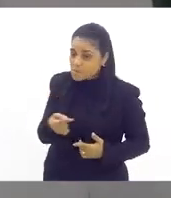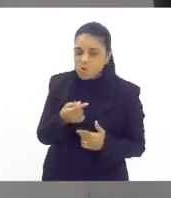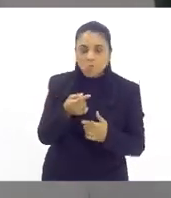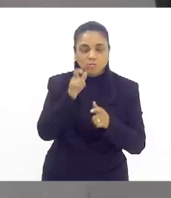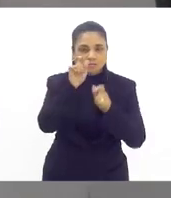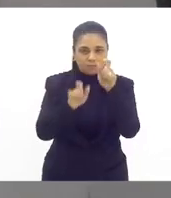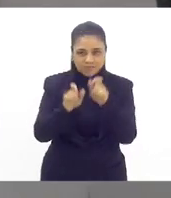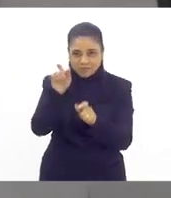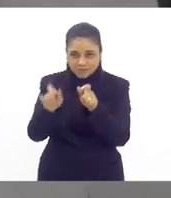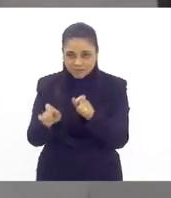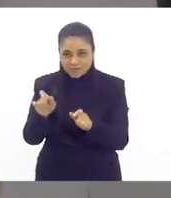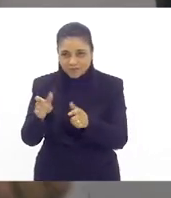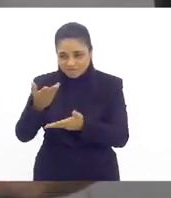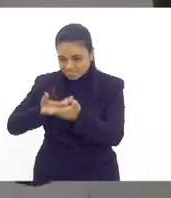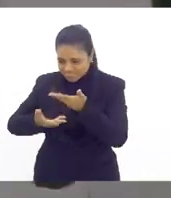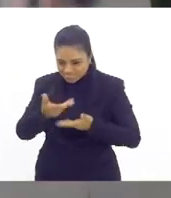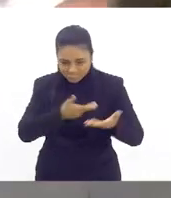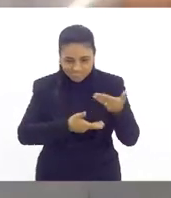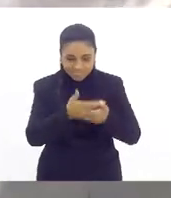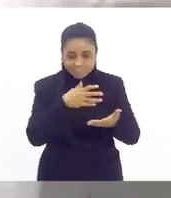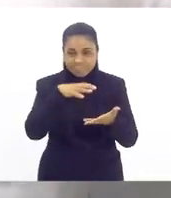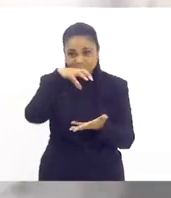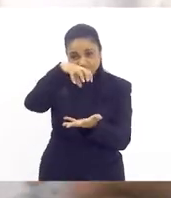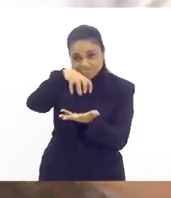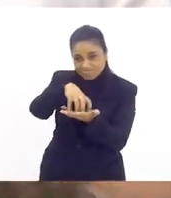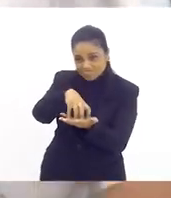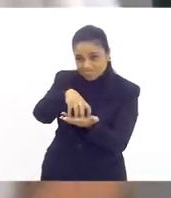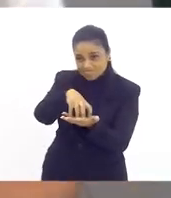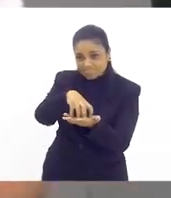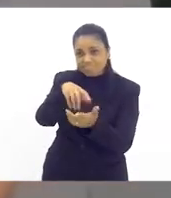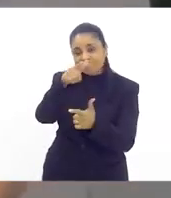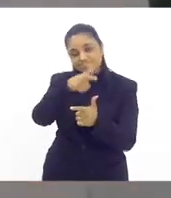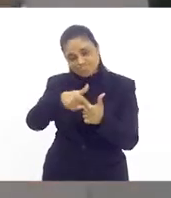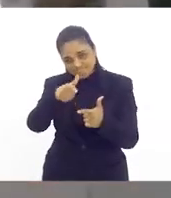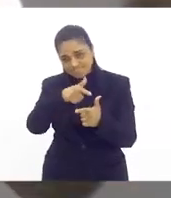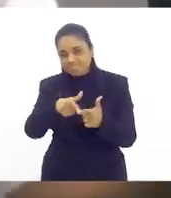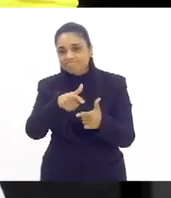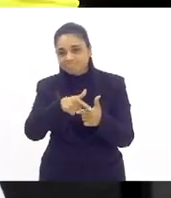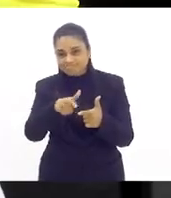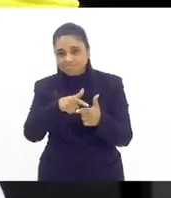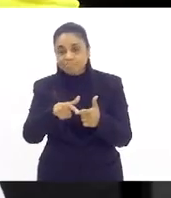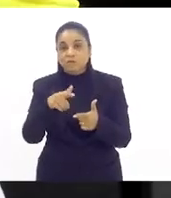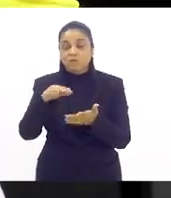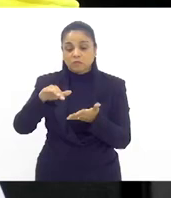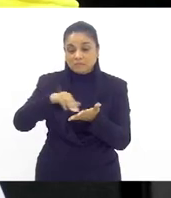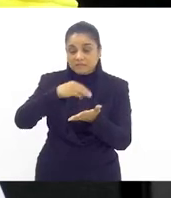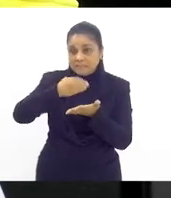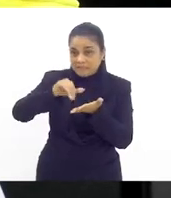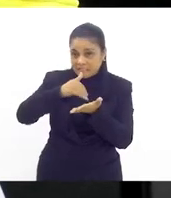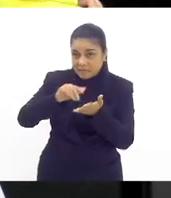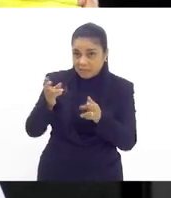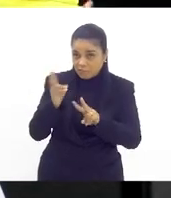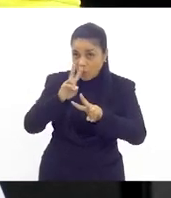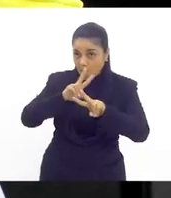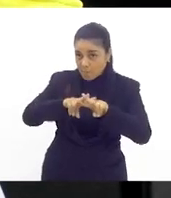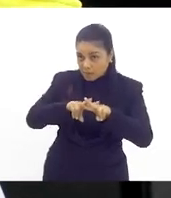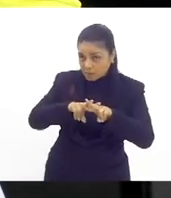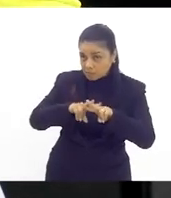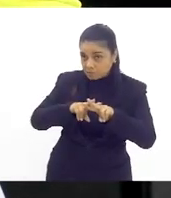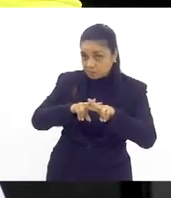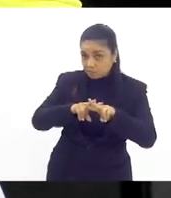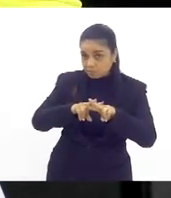essa cidade hoje está no meio de um blog tá no meio de um problema o secretário foi preso a partir daí